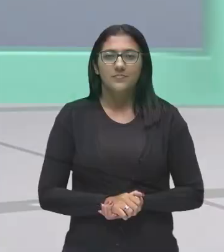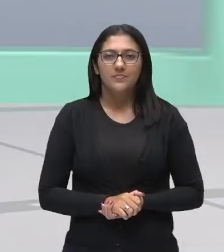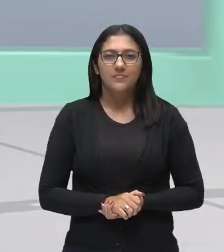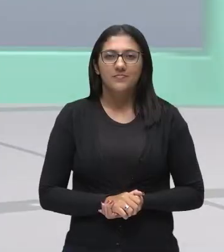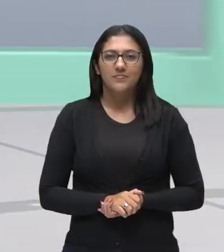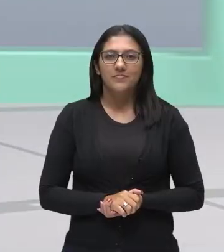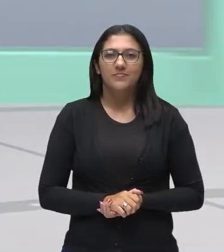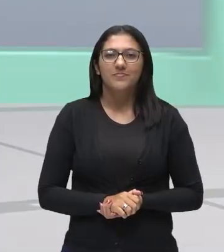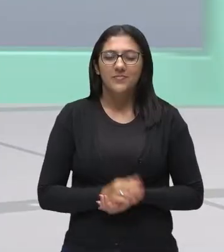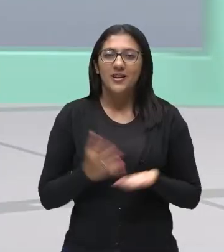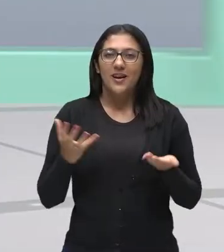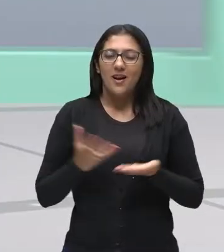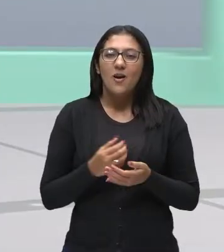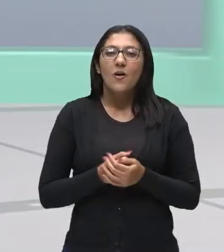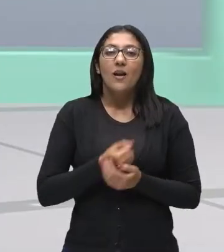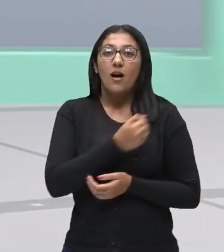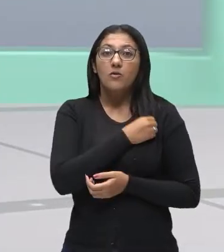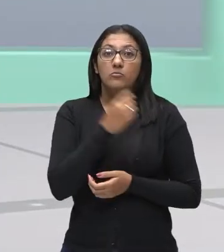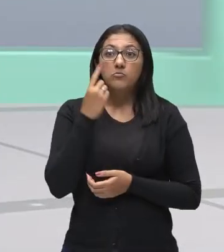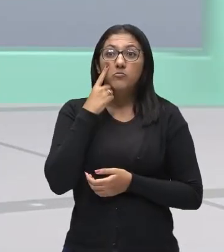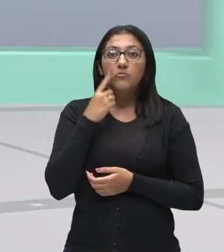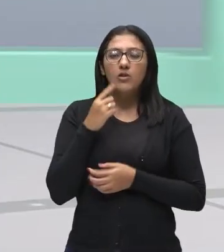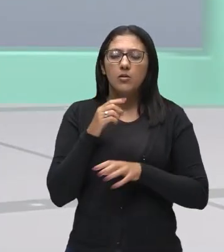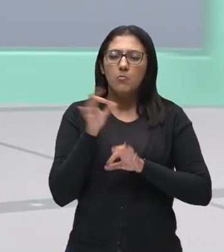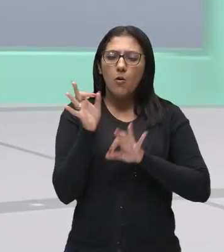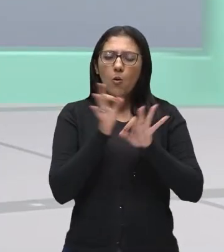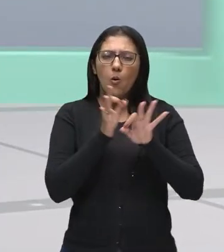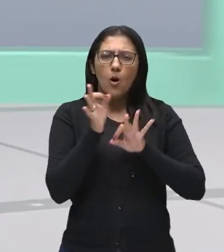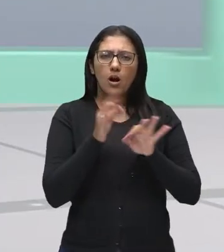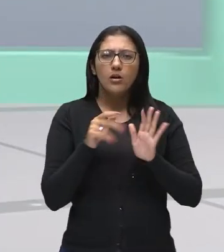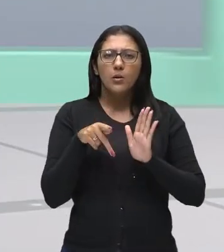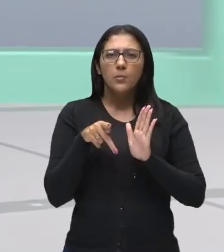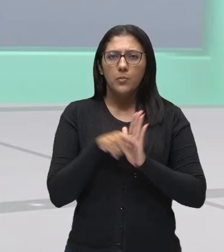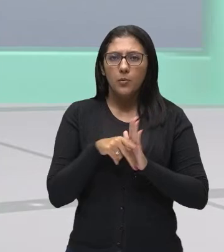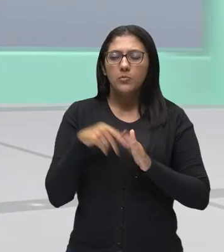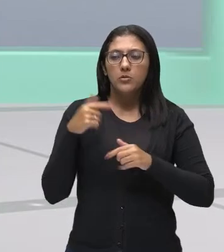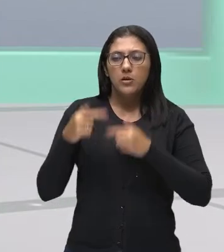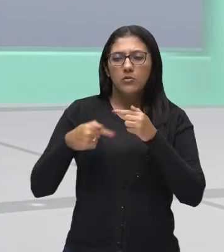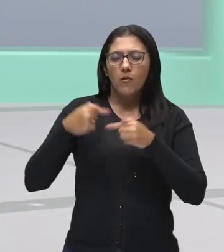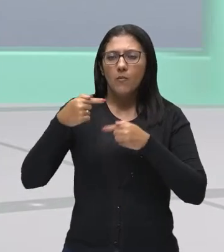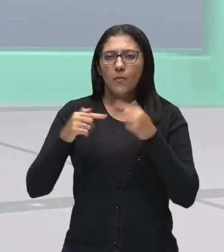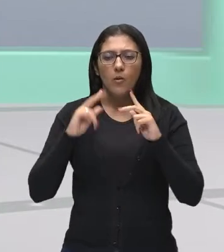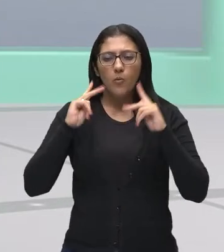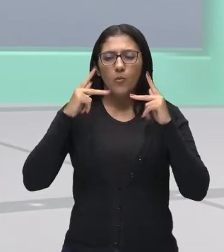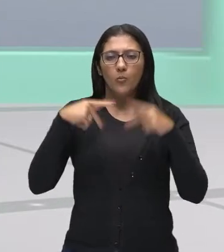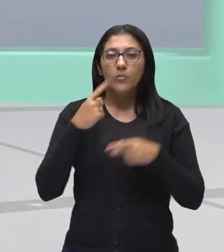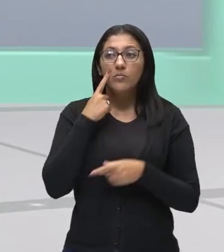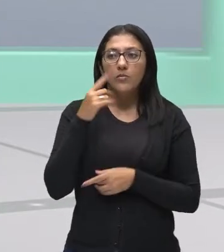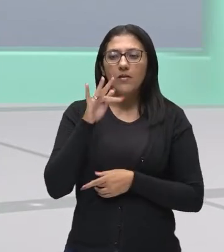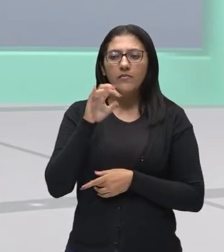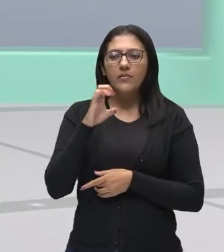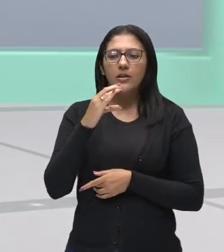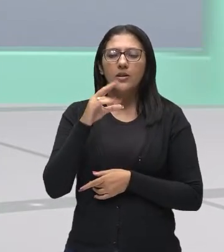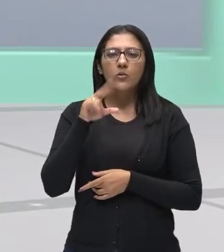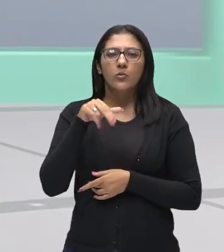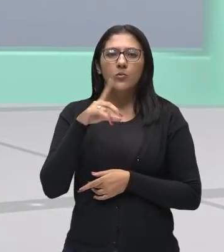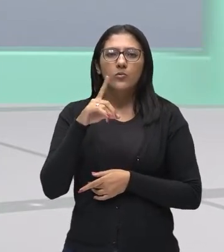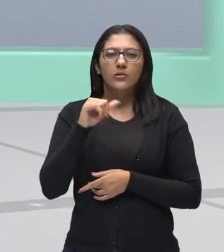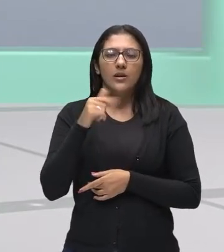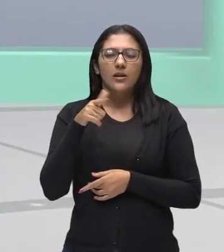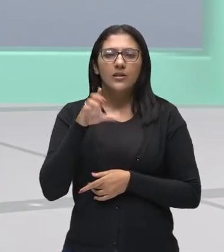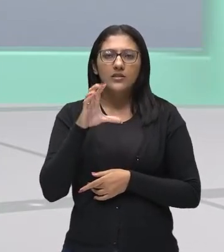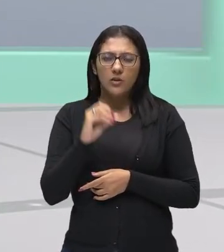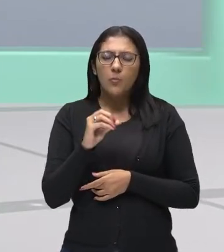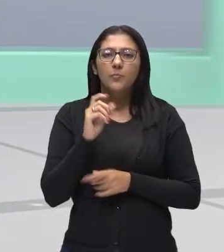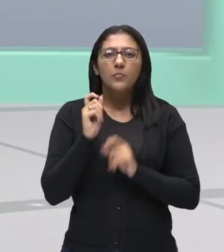Queridos, nós temos o nosso mapa mental aí, né, sobre reprodução humana. Lembra, nós vamos começar aí com a fecundação, que é a